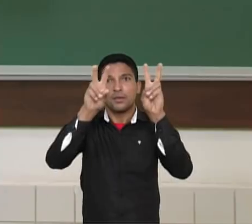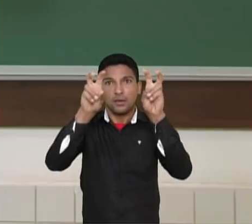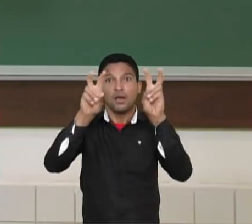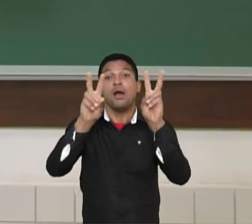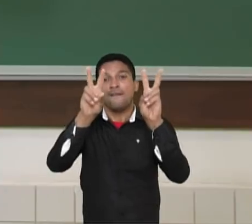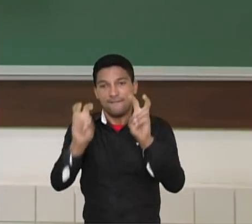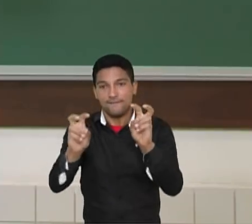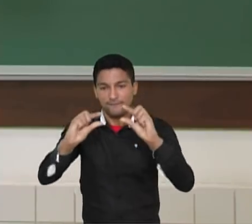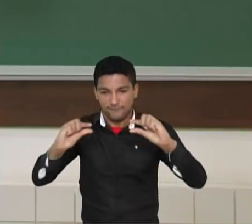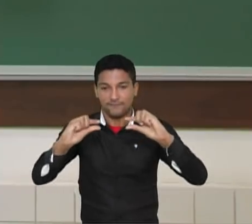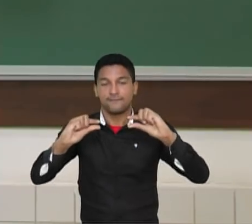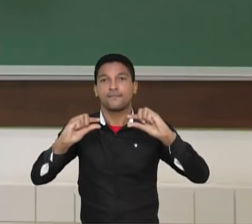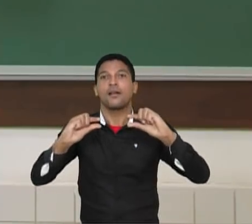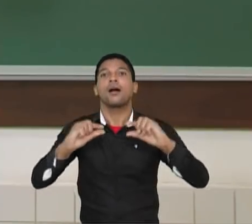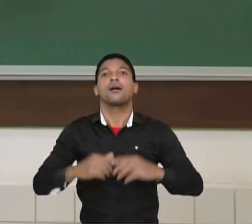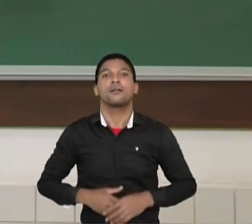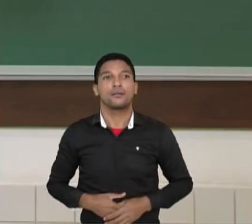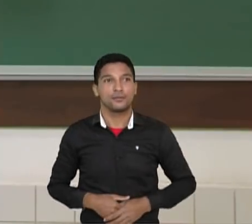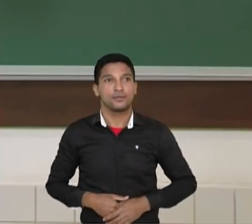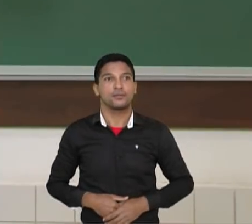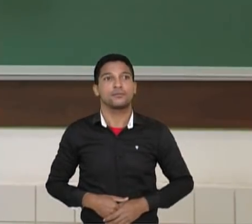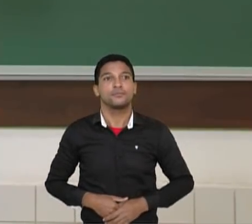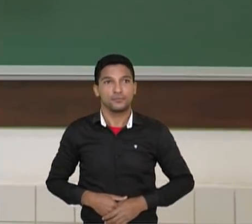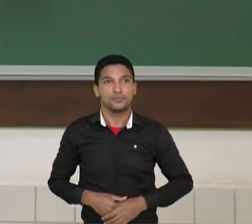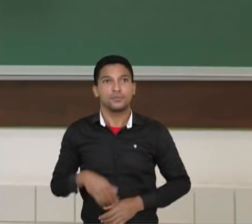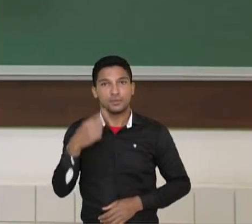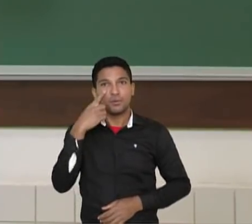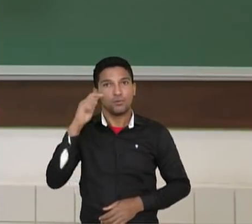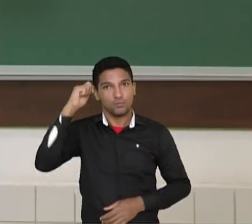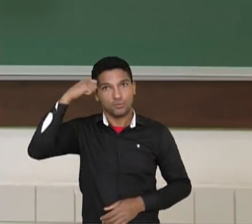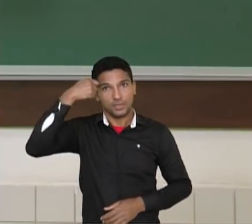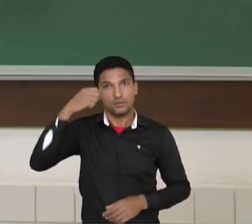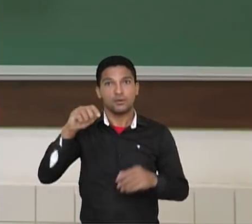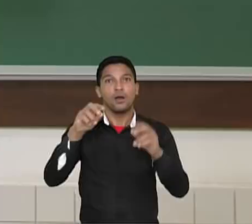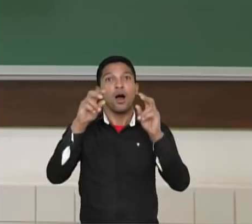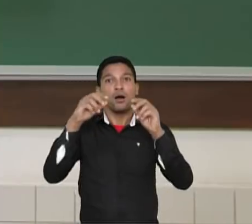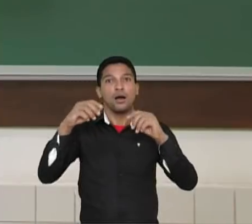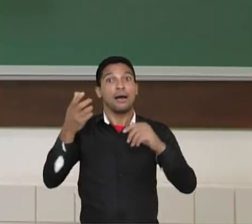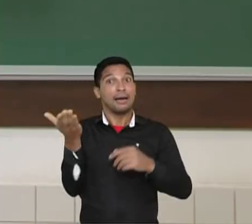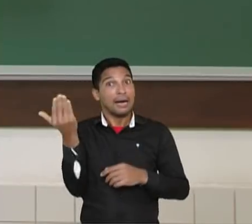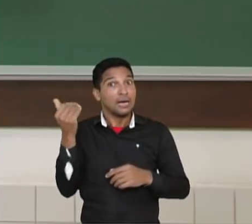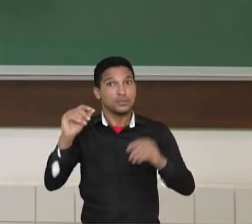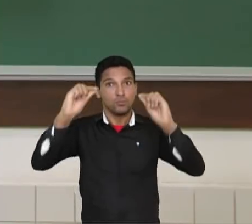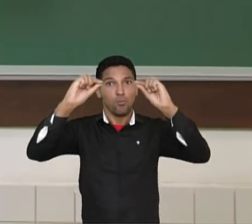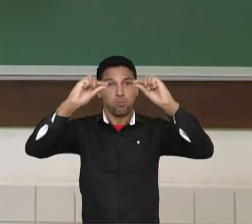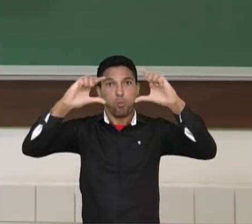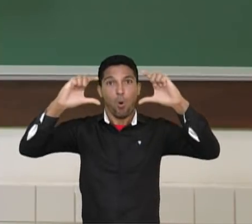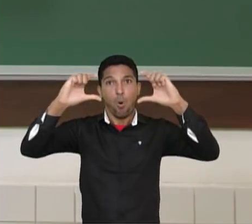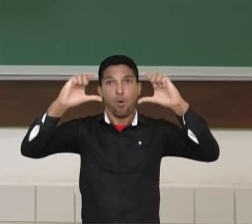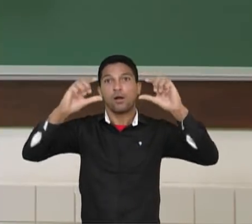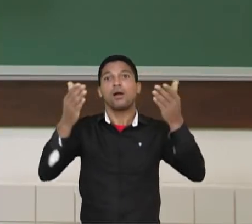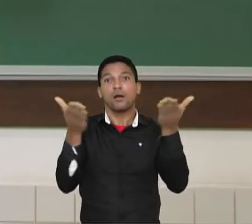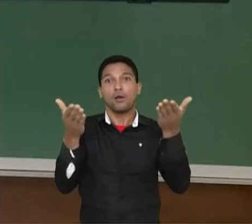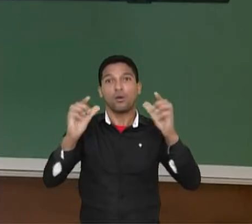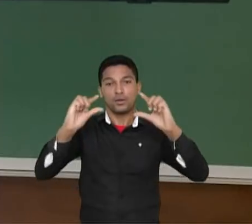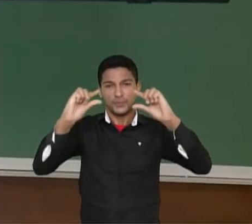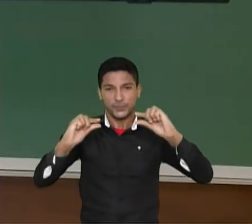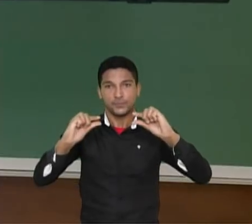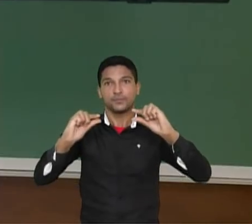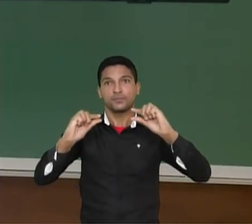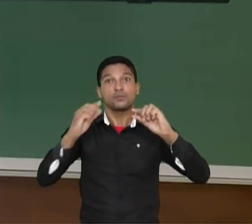tem subitens, como se fosse um subtítulo no meio dela, ok? Então acompanhe comigo o que esse subitem está tratando.